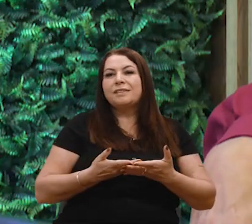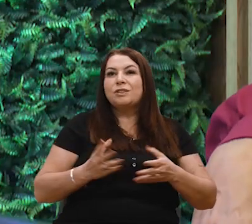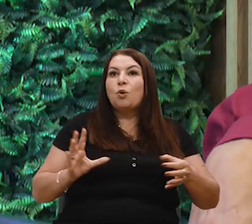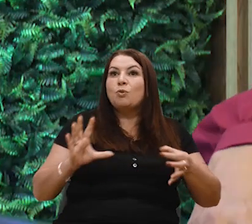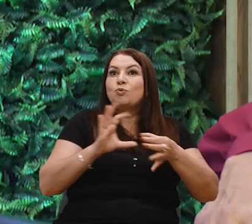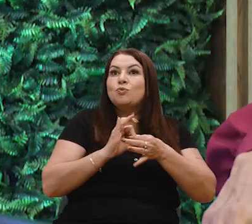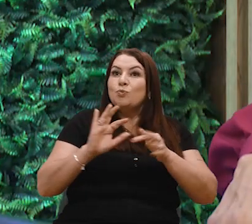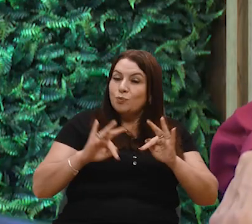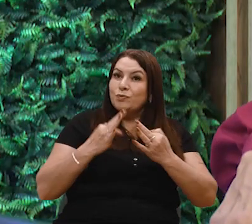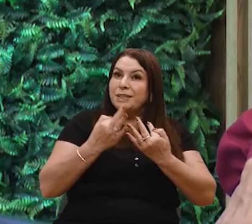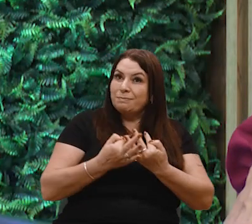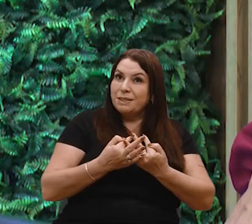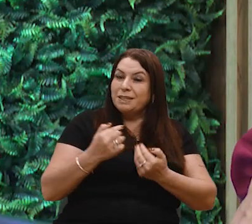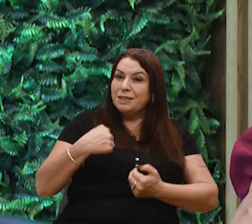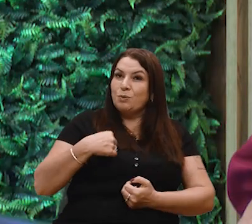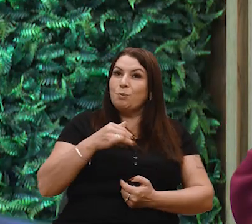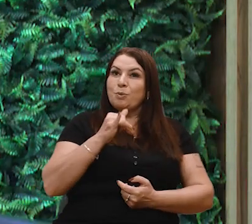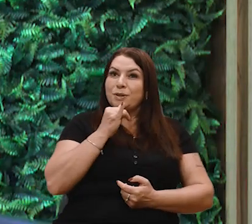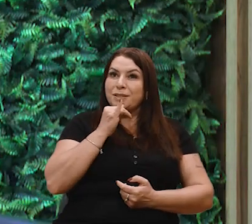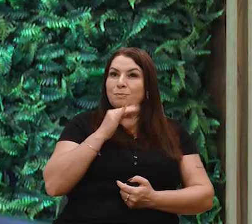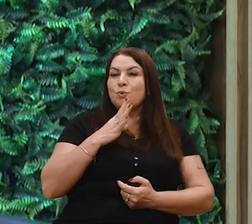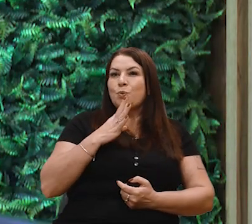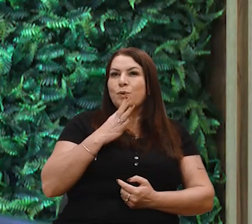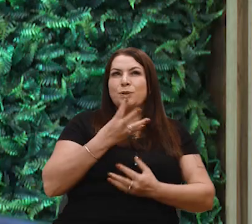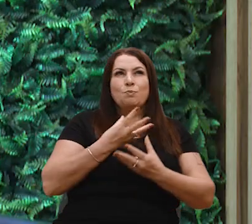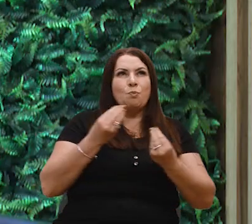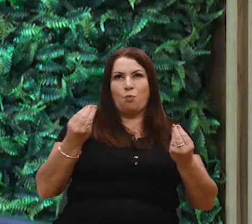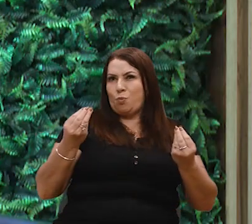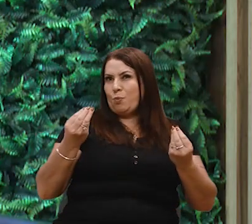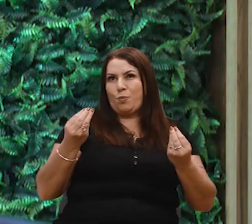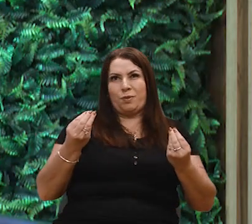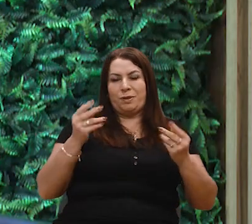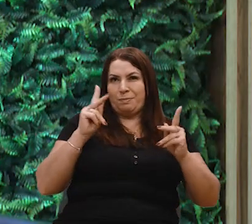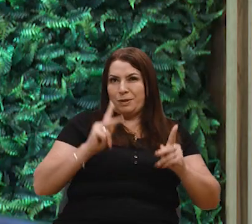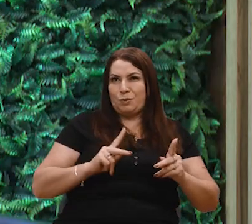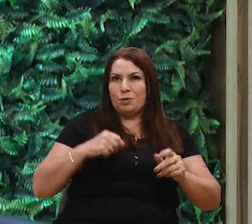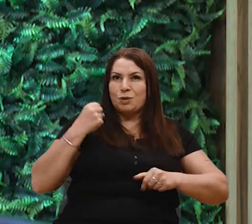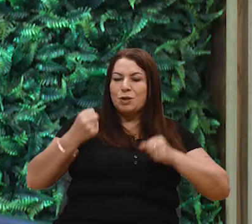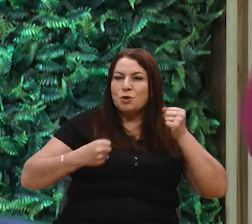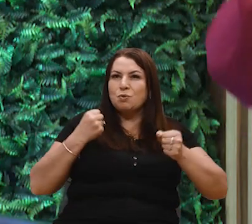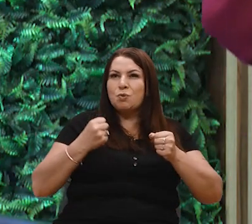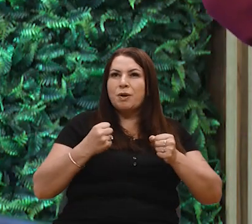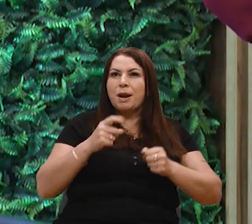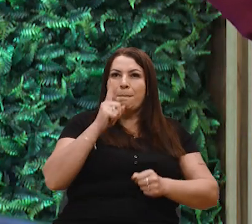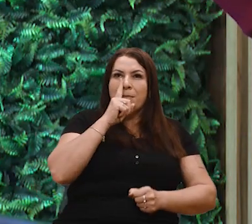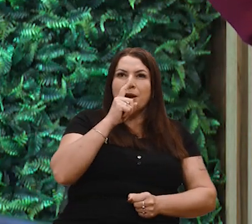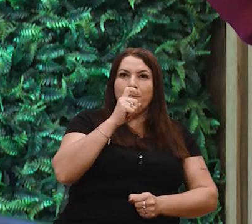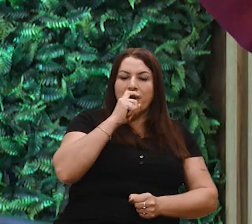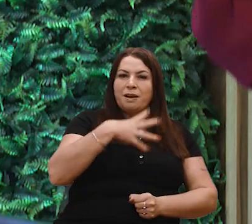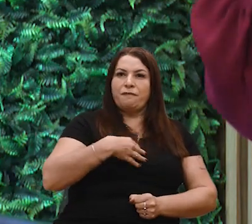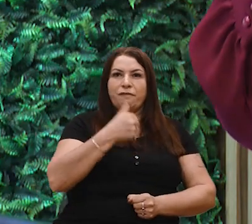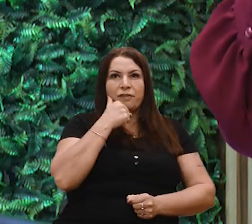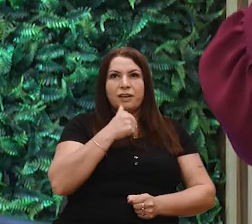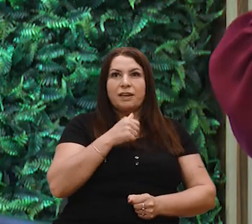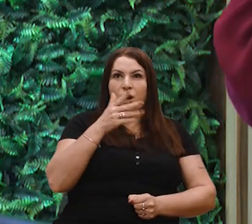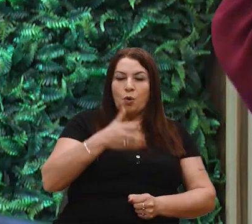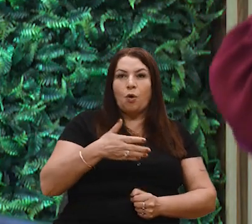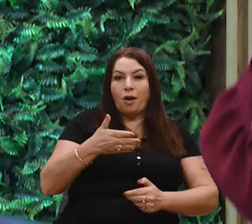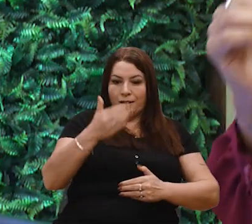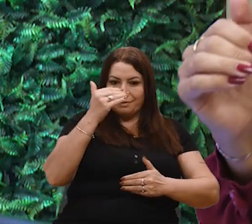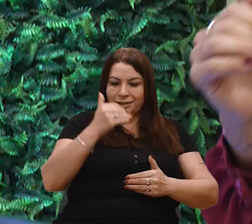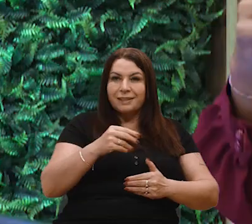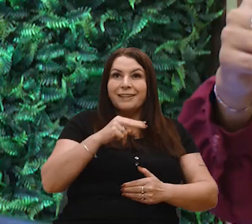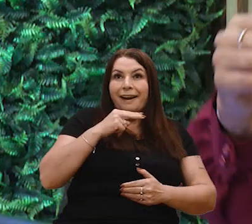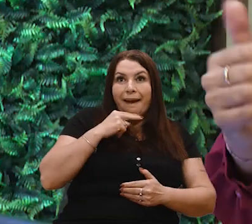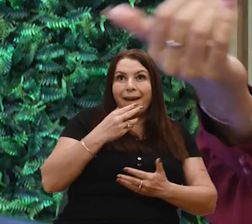como uma junção de família. Eu, por exemplo, conheço muita gente que corre, a mãe, o pai, a filha